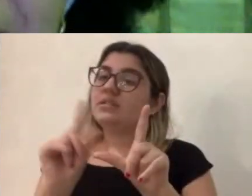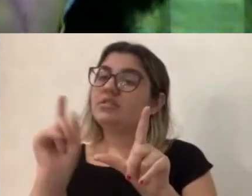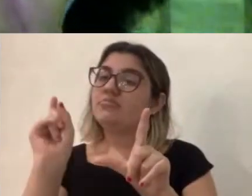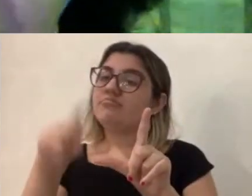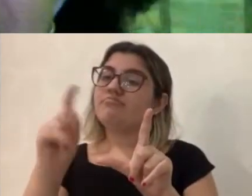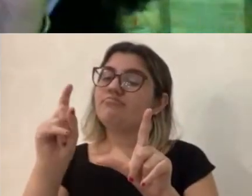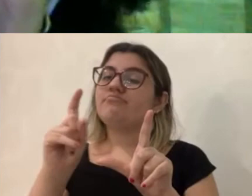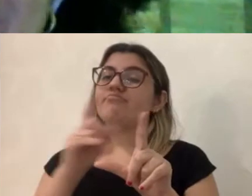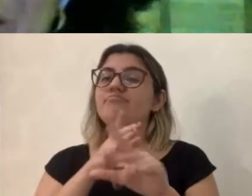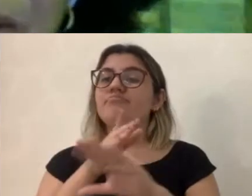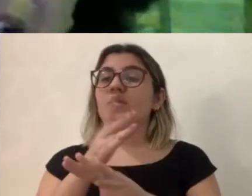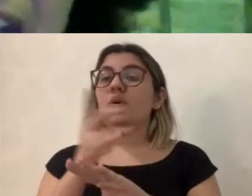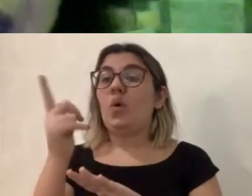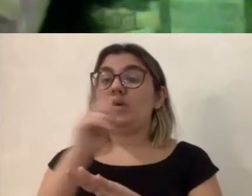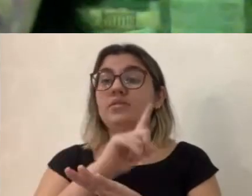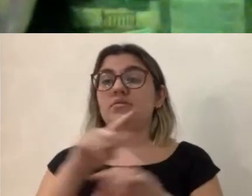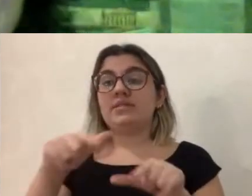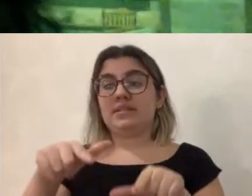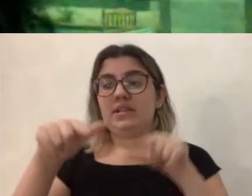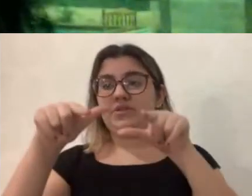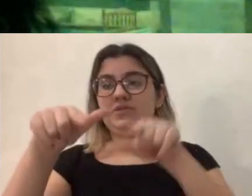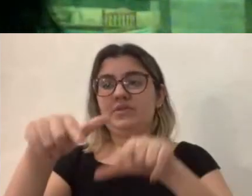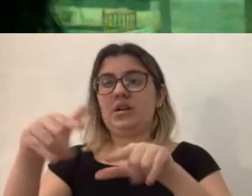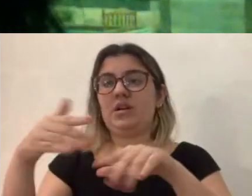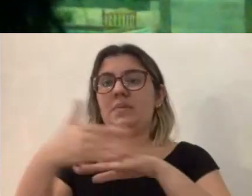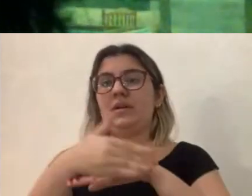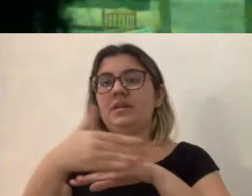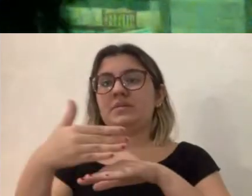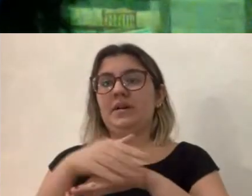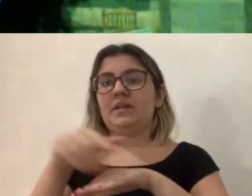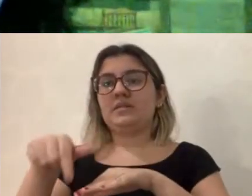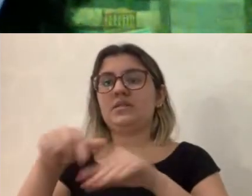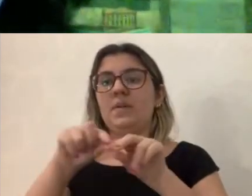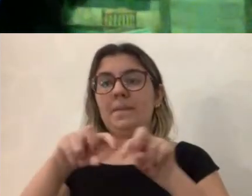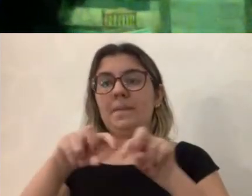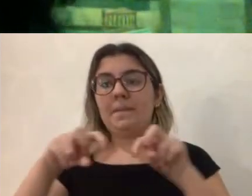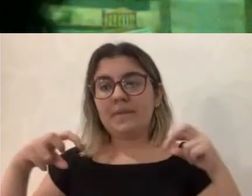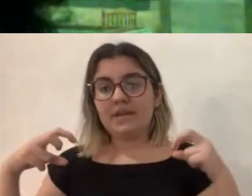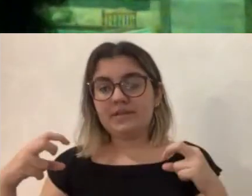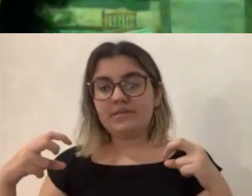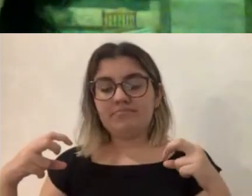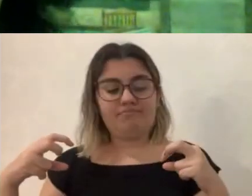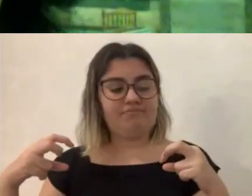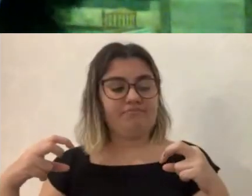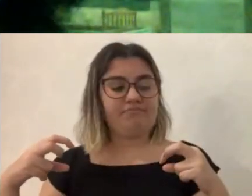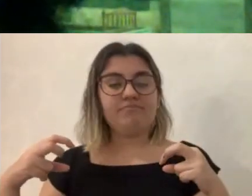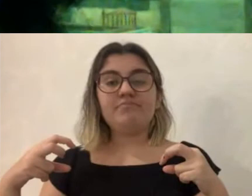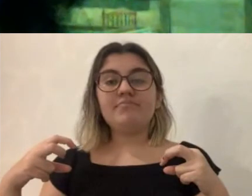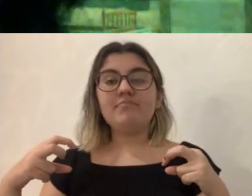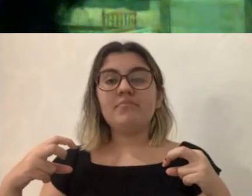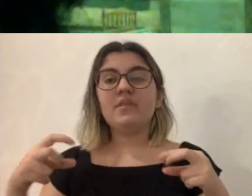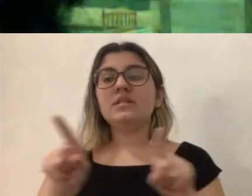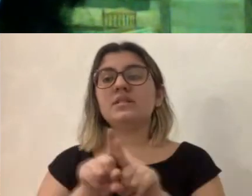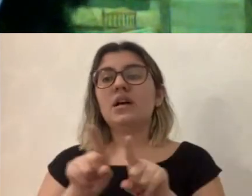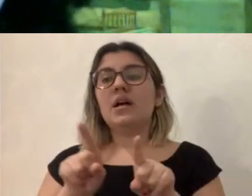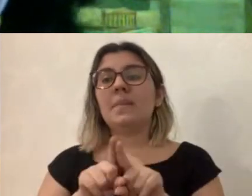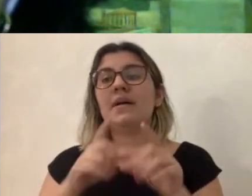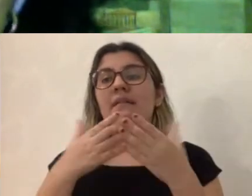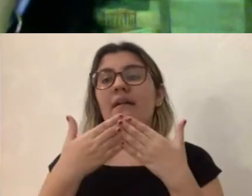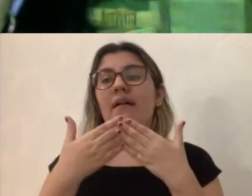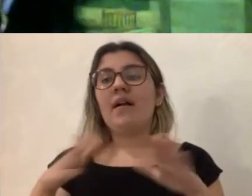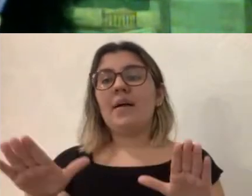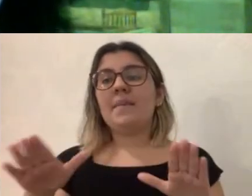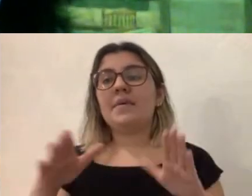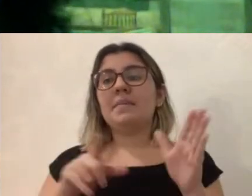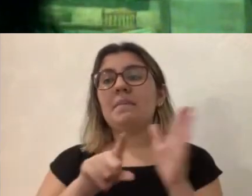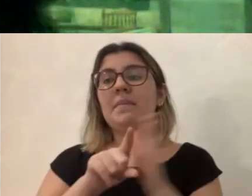vocês verem e colocarem aí, porque aí vocês vão receber o certificado, né, de participação dessa mesa. E